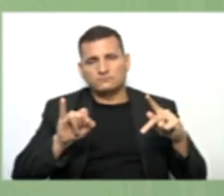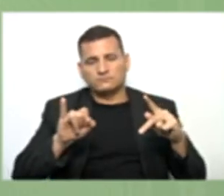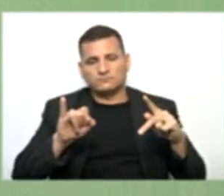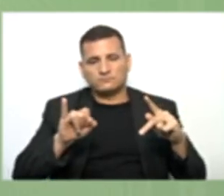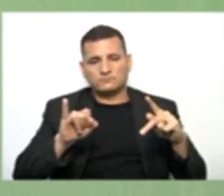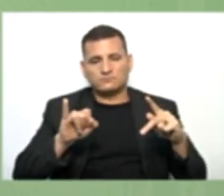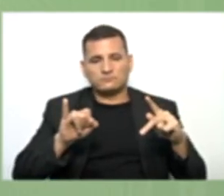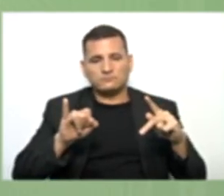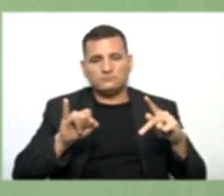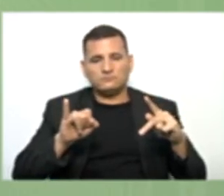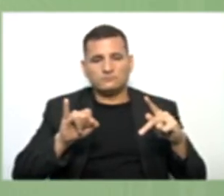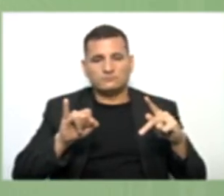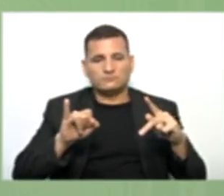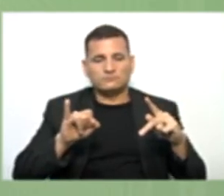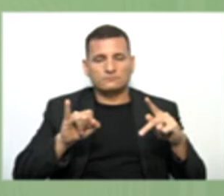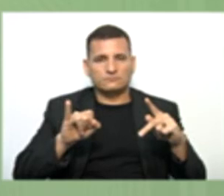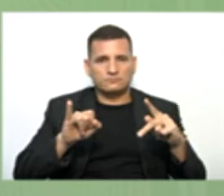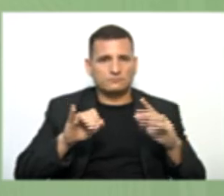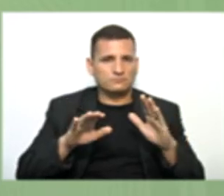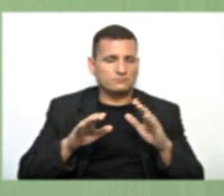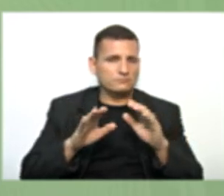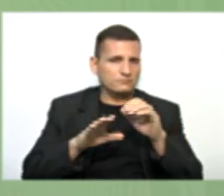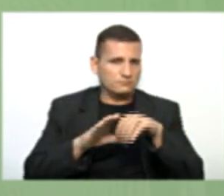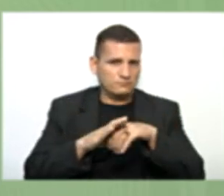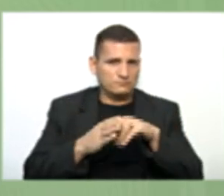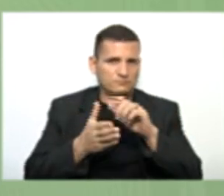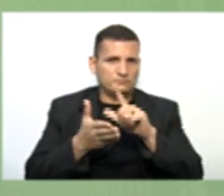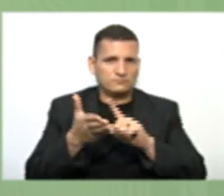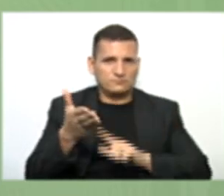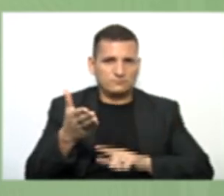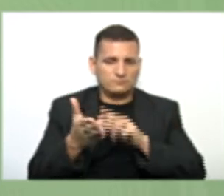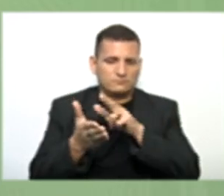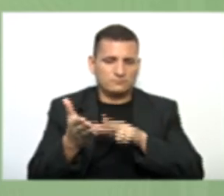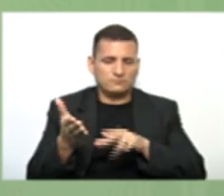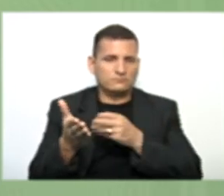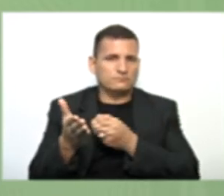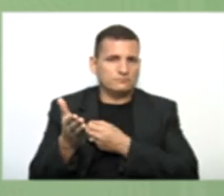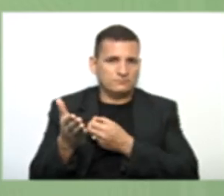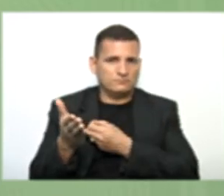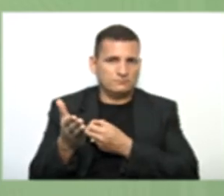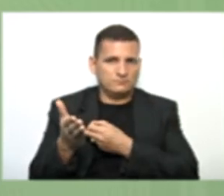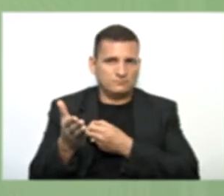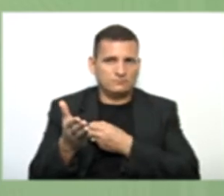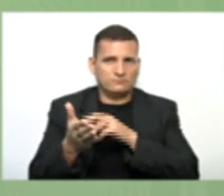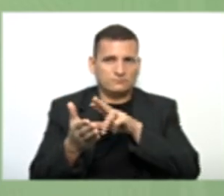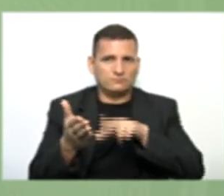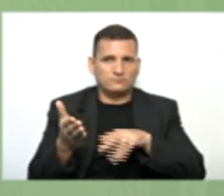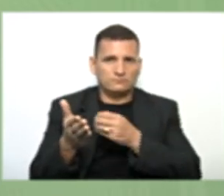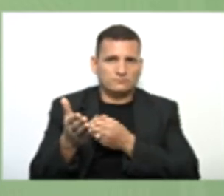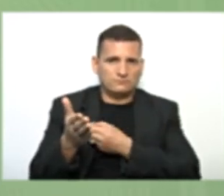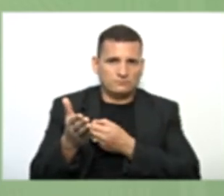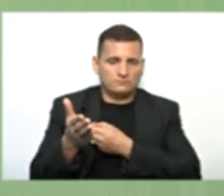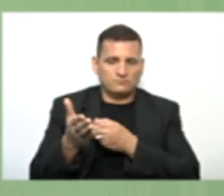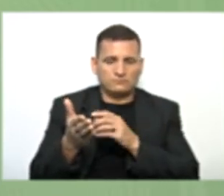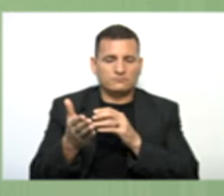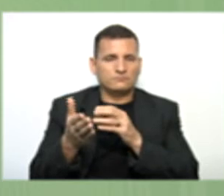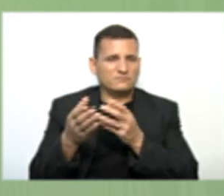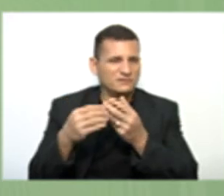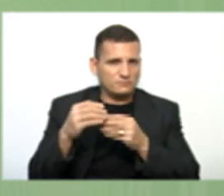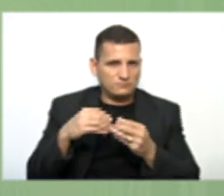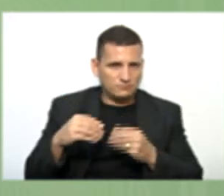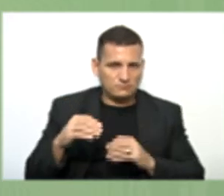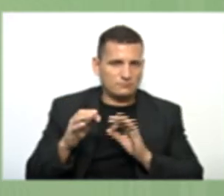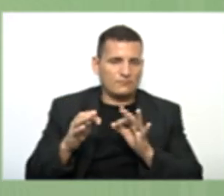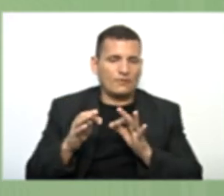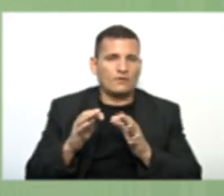só que interessante. Imagine que tivesse vários números em uma lista, tá? Uma sequência de vários números aleatórios, não pode ser na ordem cronológica, talvez não